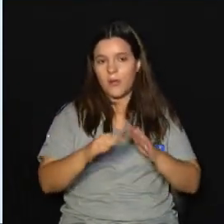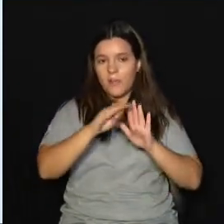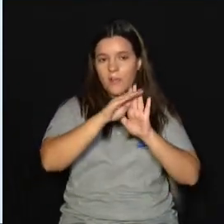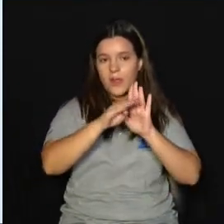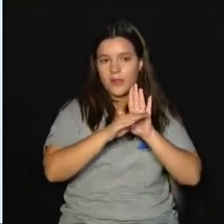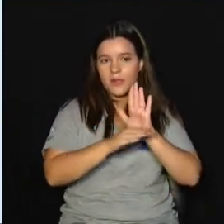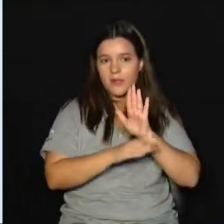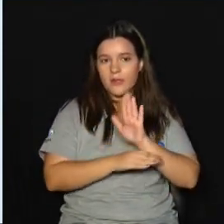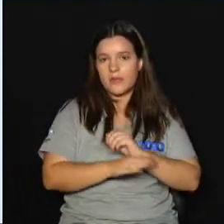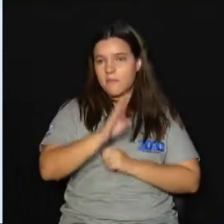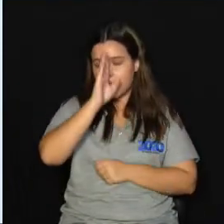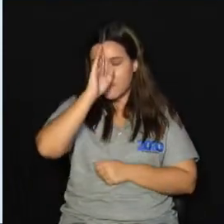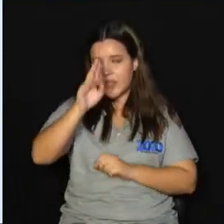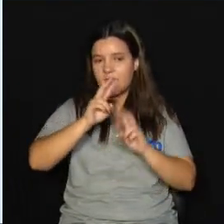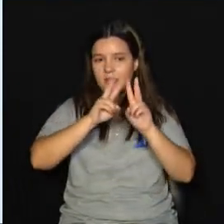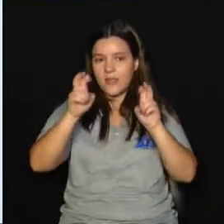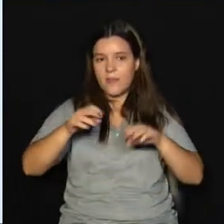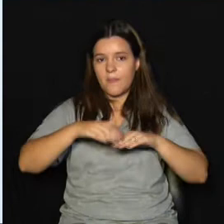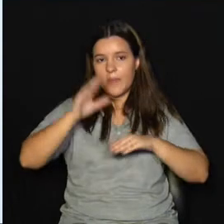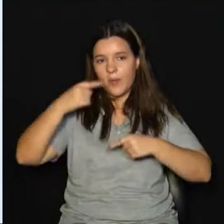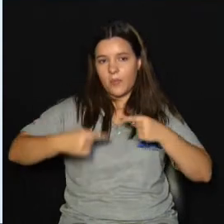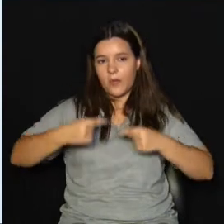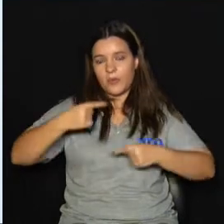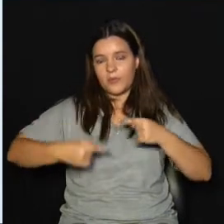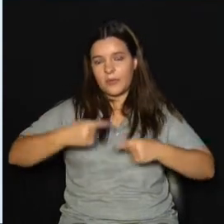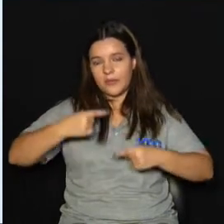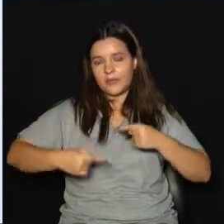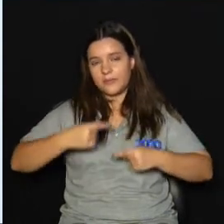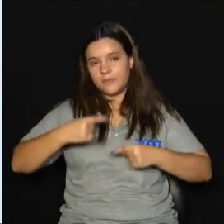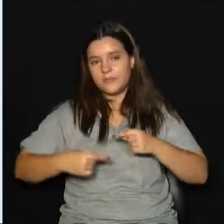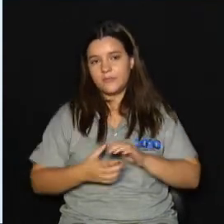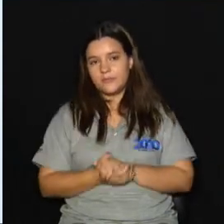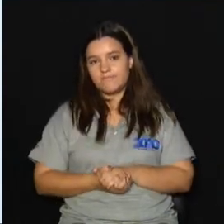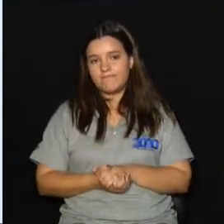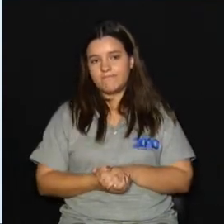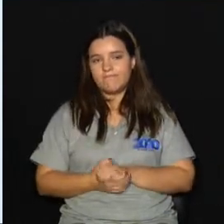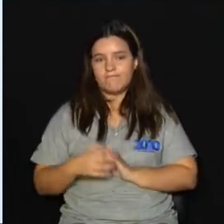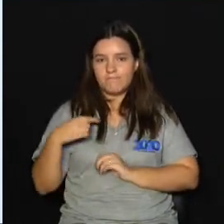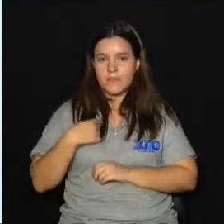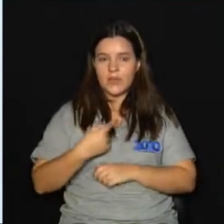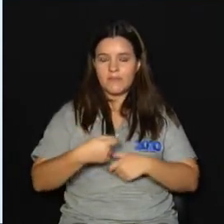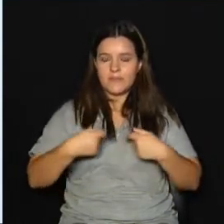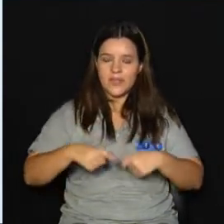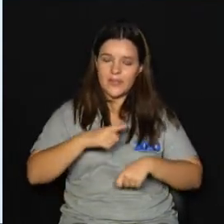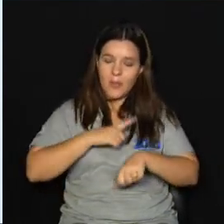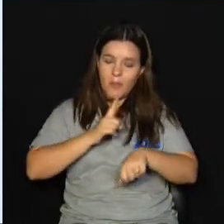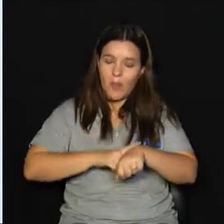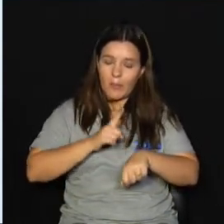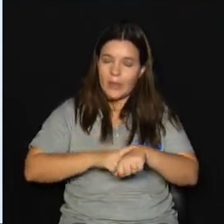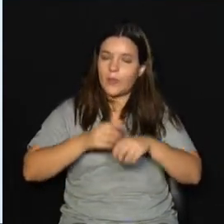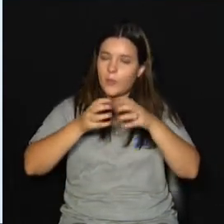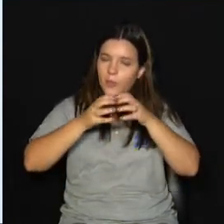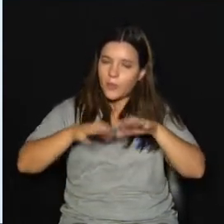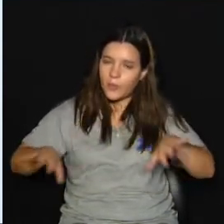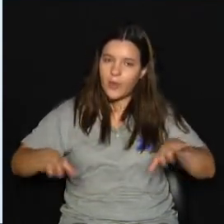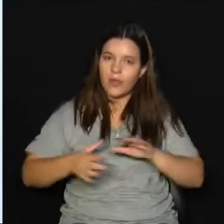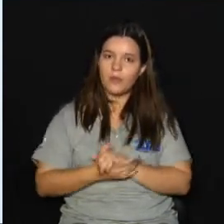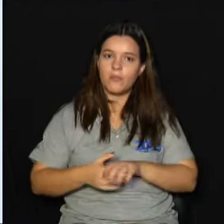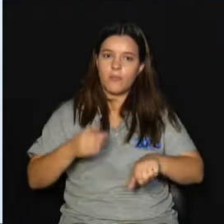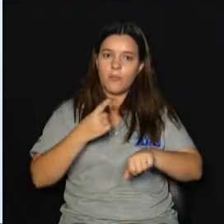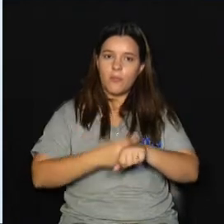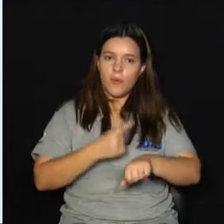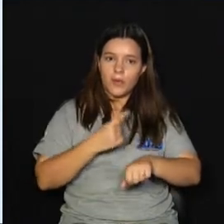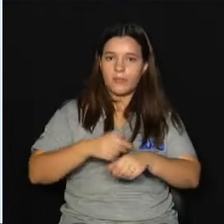as mais polêmicas, né? Então, a gente tem que ter esses momentos separados. Então, a gente tem um momento de eleição e tem um